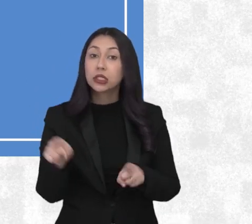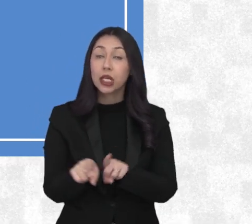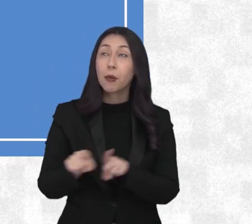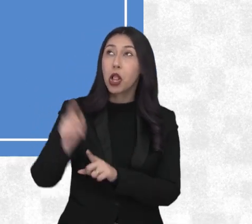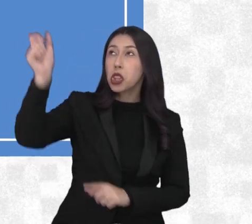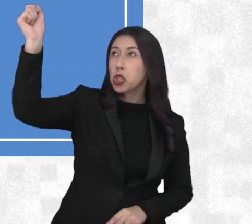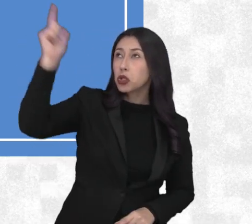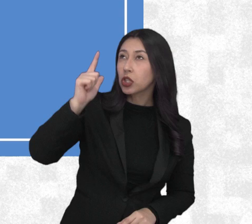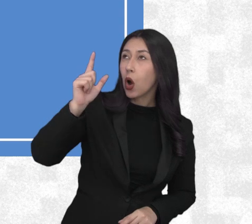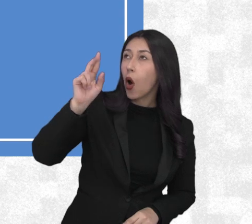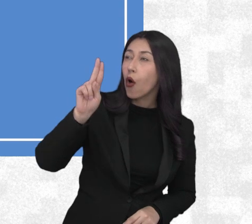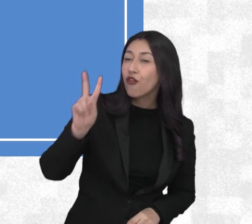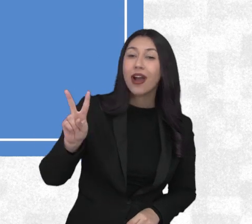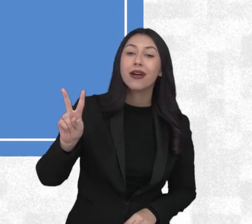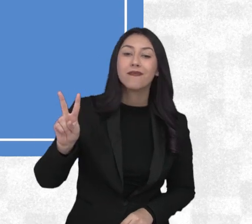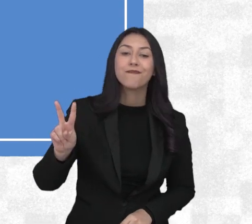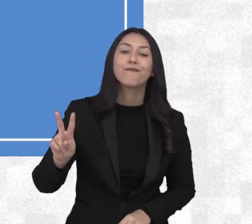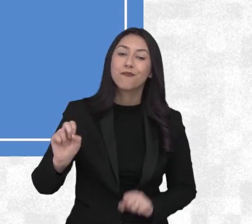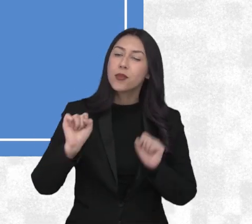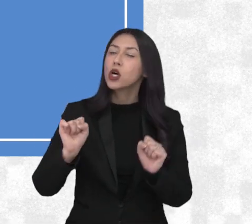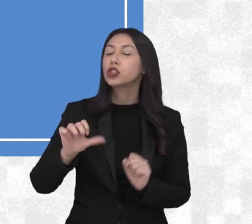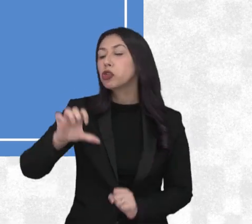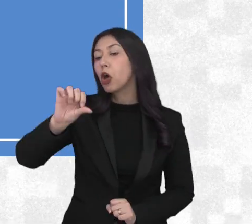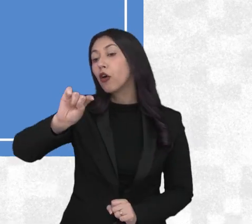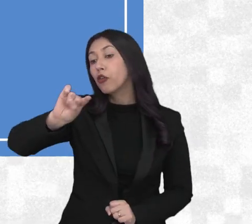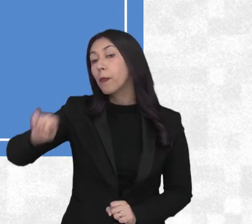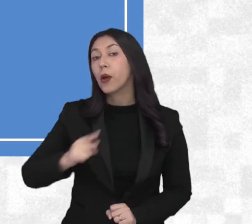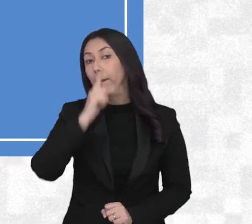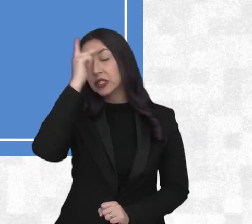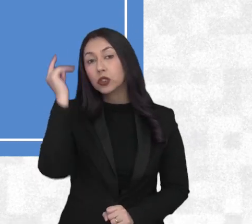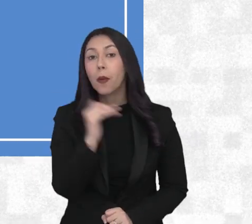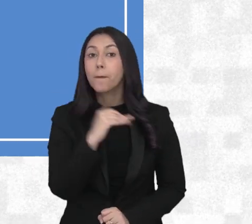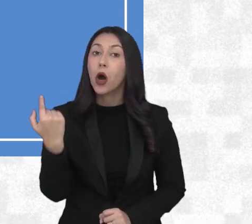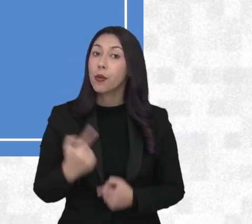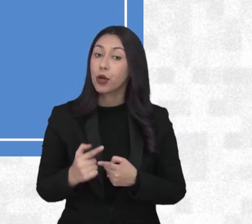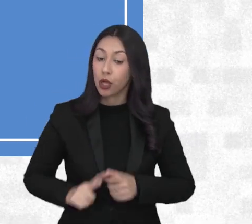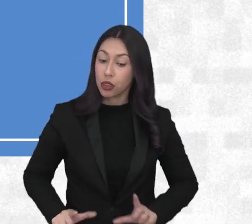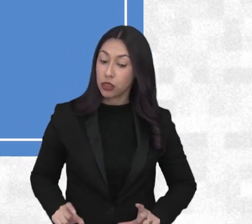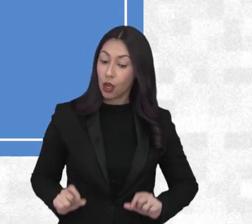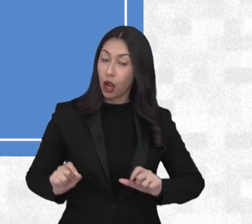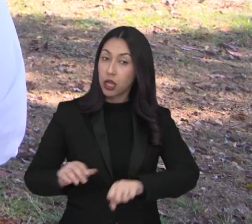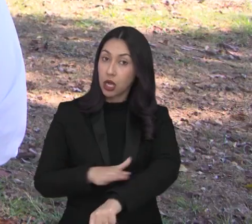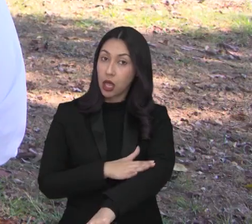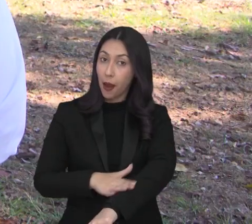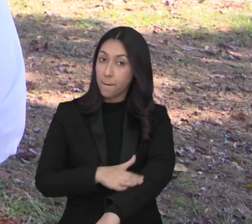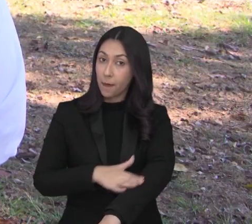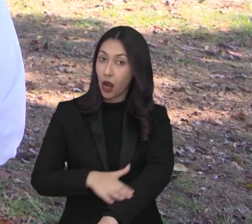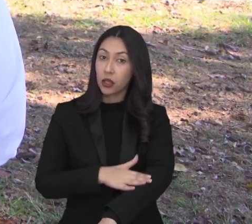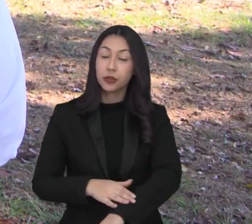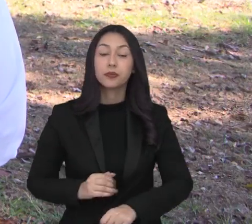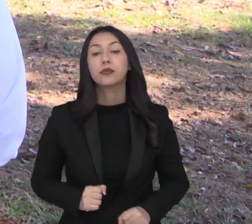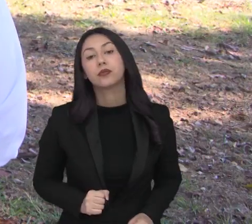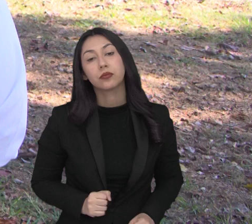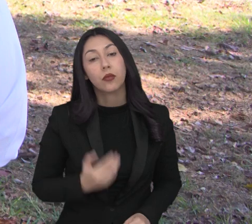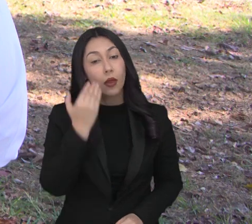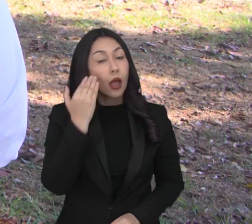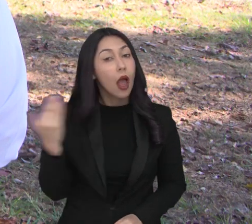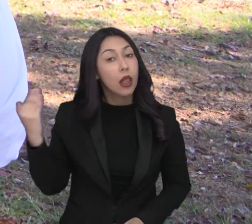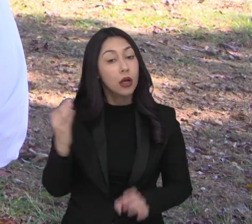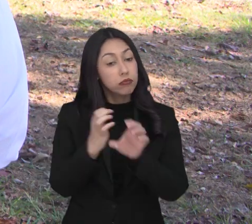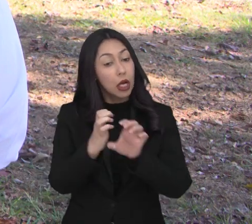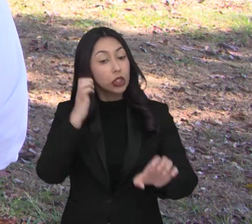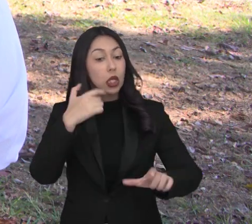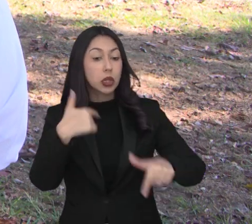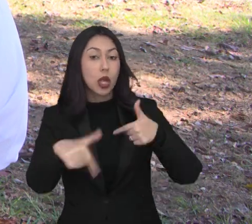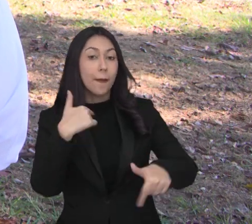do sol causa quase 9.000 óbitos por câncer de pele anualmente. Esse engenheiro do trabalho entende que